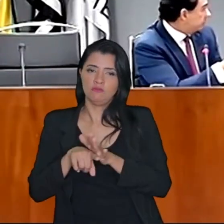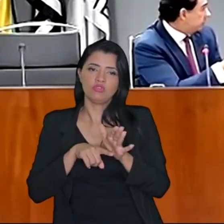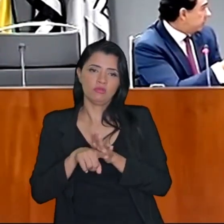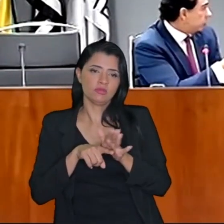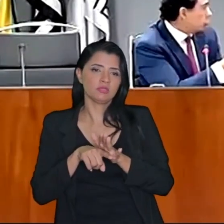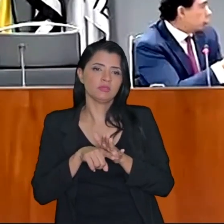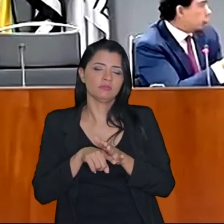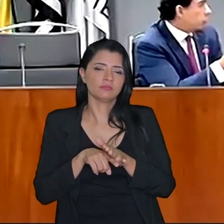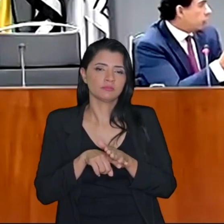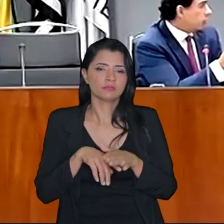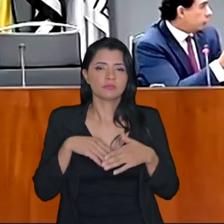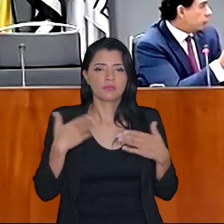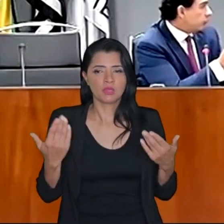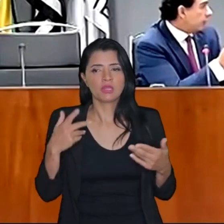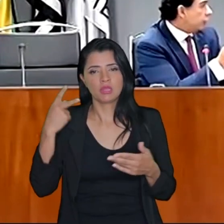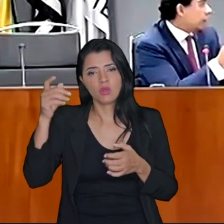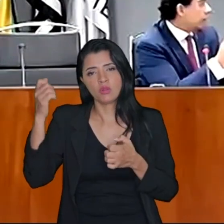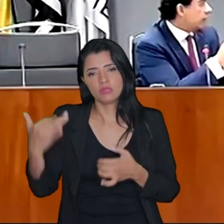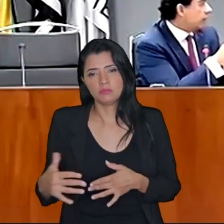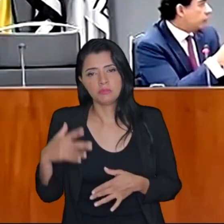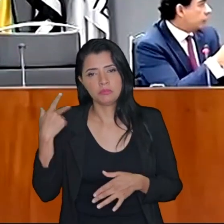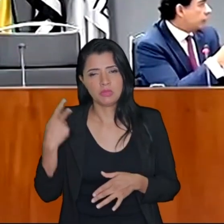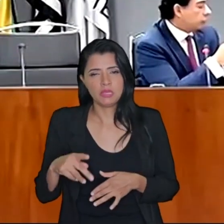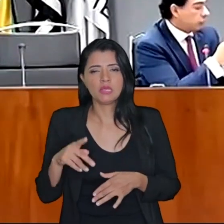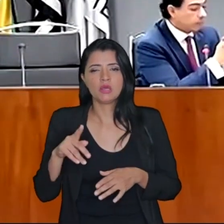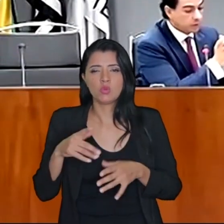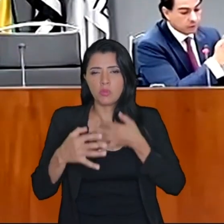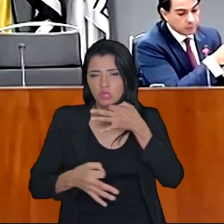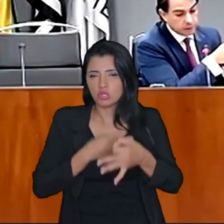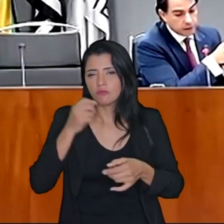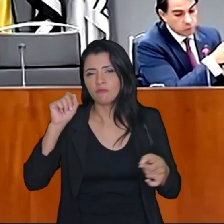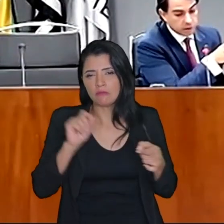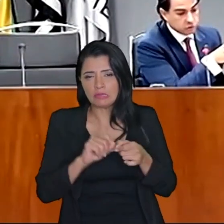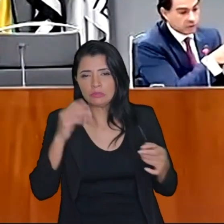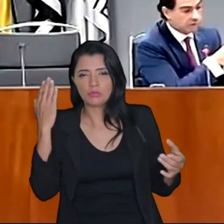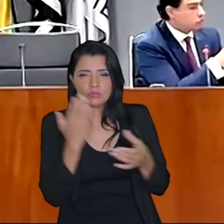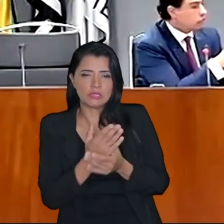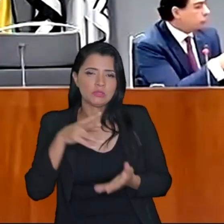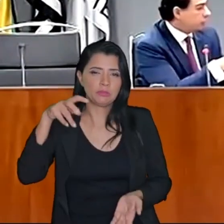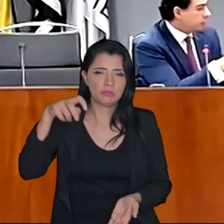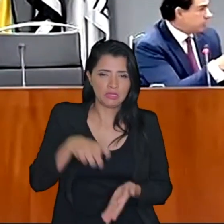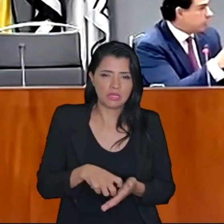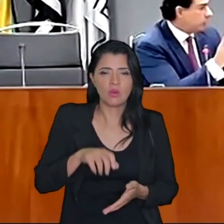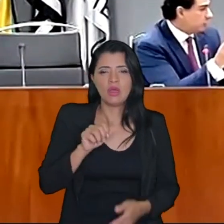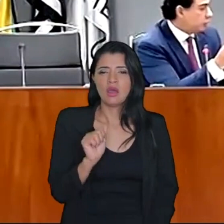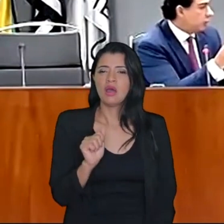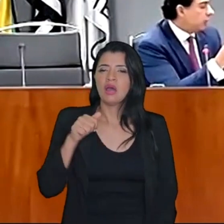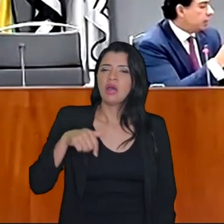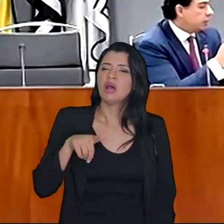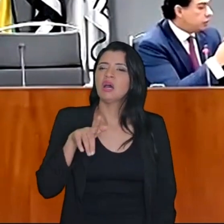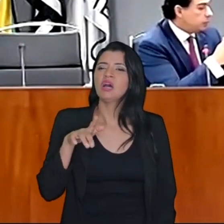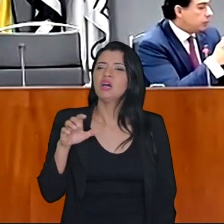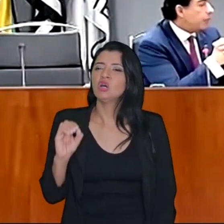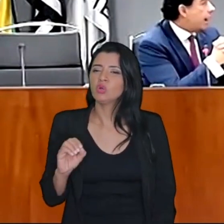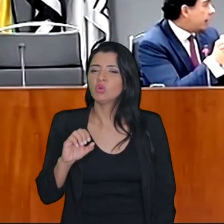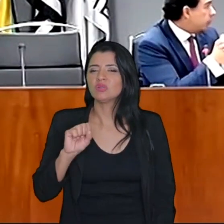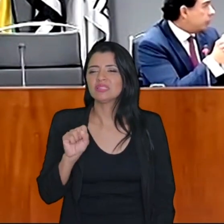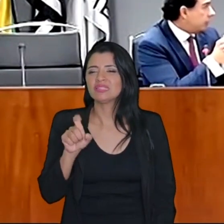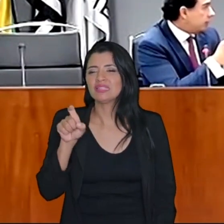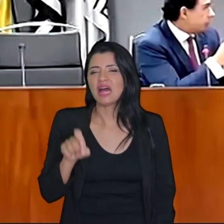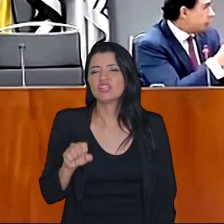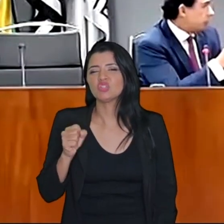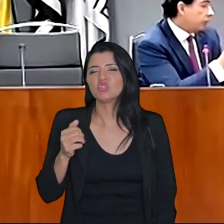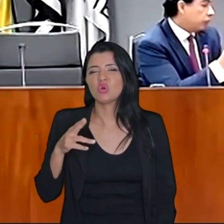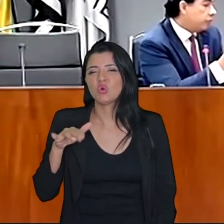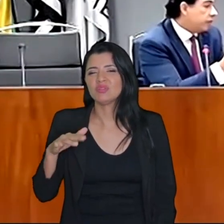defensiva. O Schunemann coloca isso numa crítica que ele faz ao processo penal anglo-saxônico, as hipóteses de plea bargain,